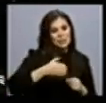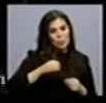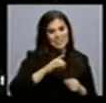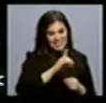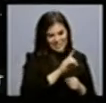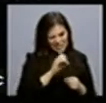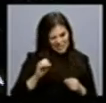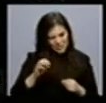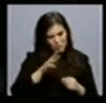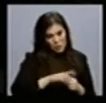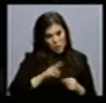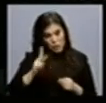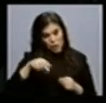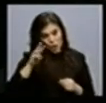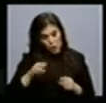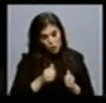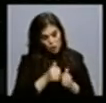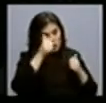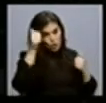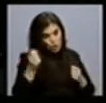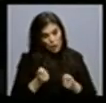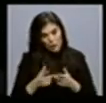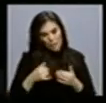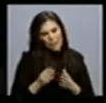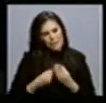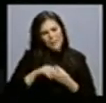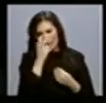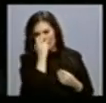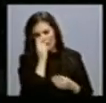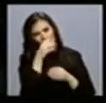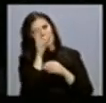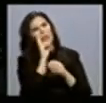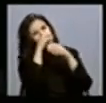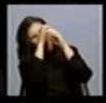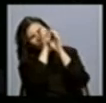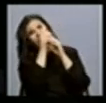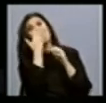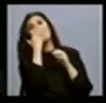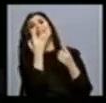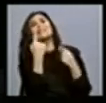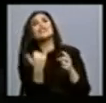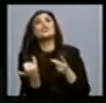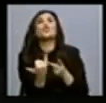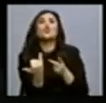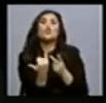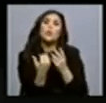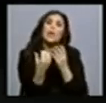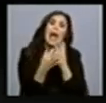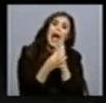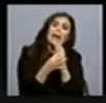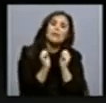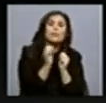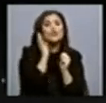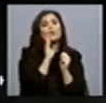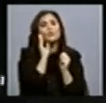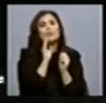estrela. Mas mais curioso ainda, outras observações pareciam indicar que havia um segundo anel de poeira a